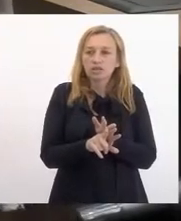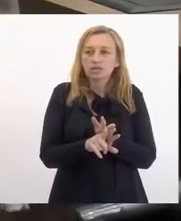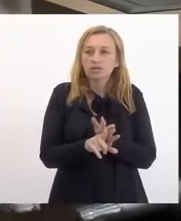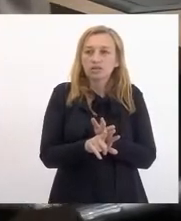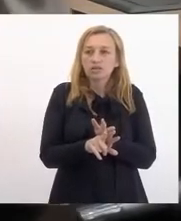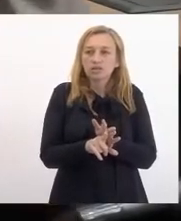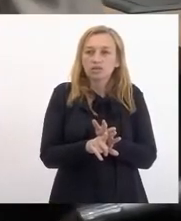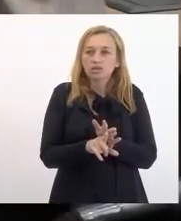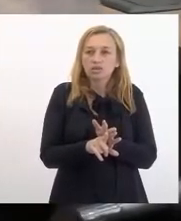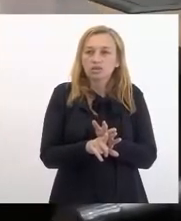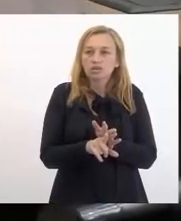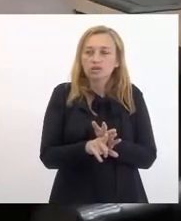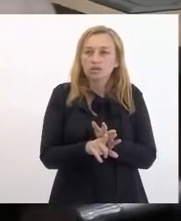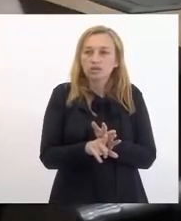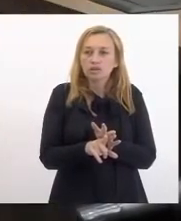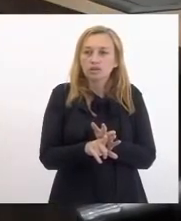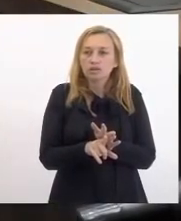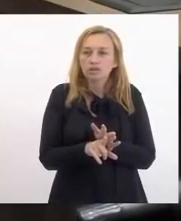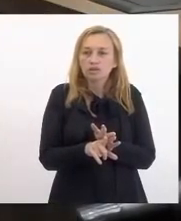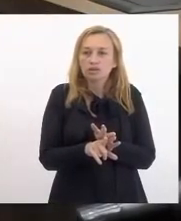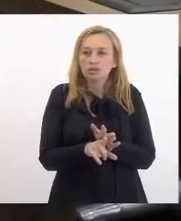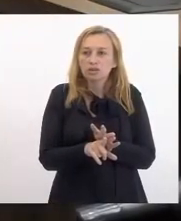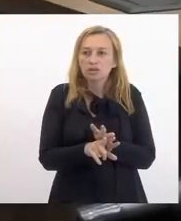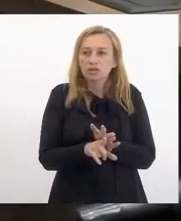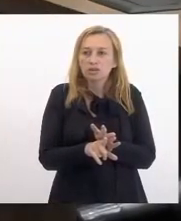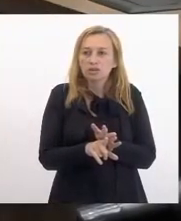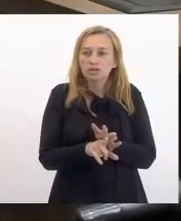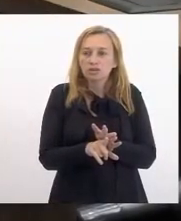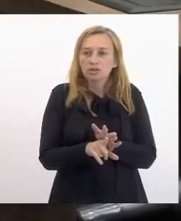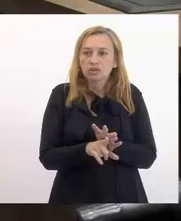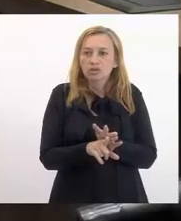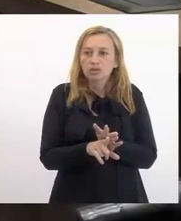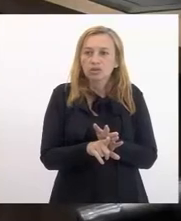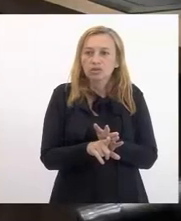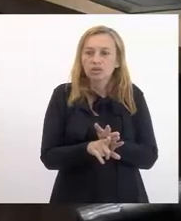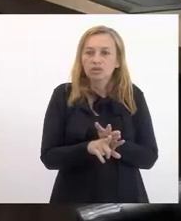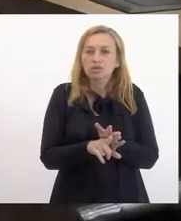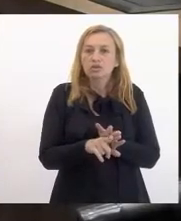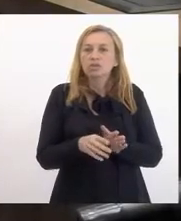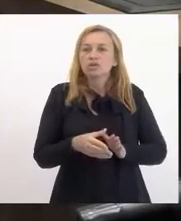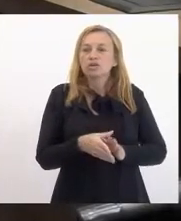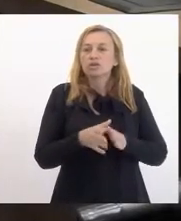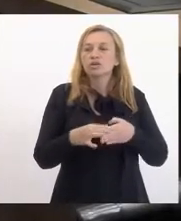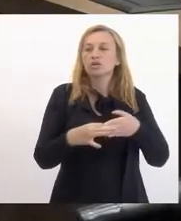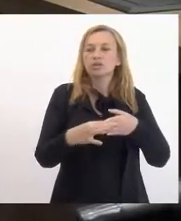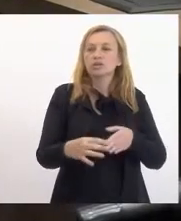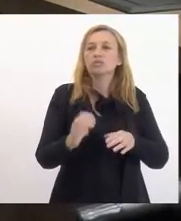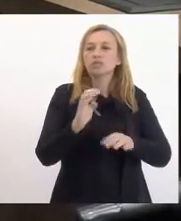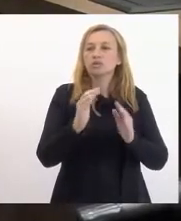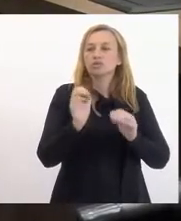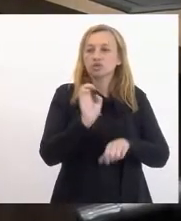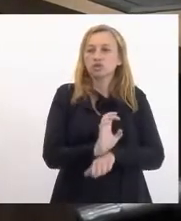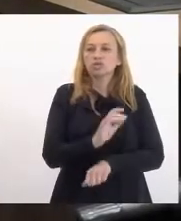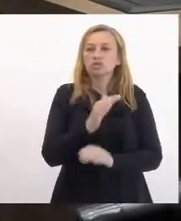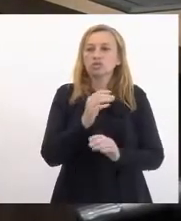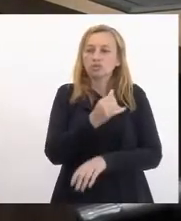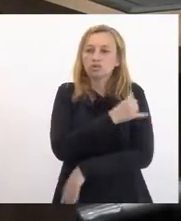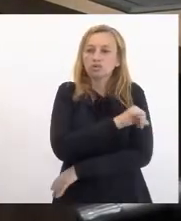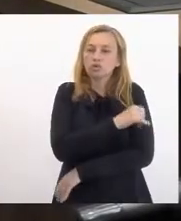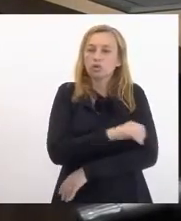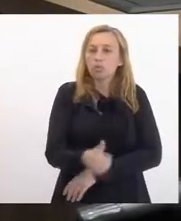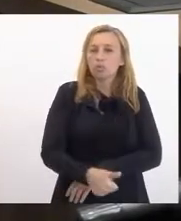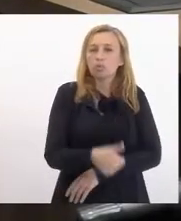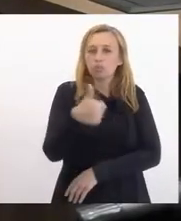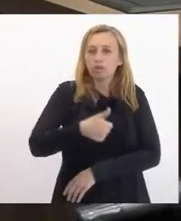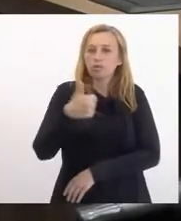trazendo praticamente a instrução normativa do IBAMA para o Estado do Rio de Janeiro. Foi a